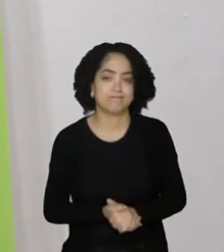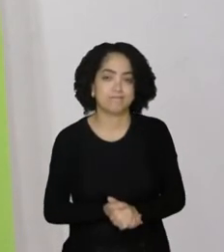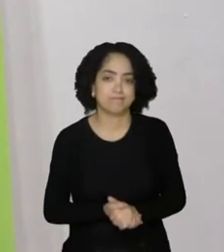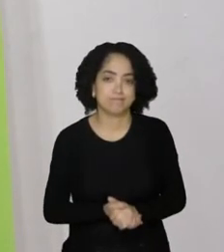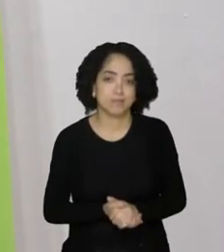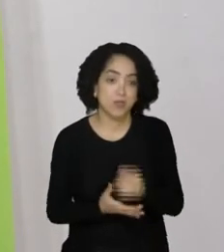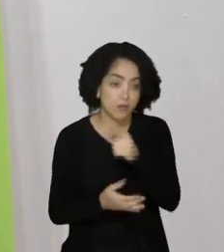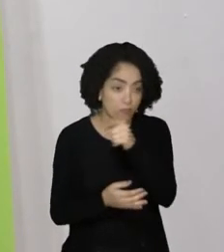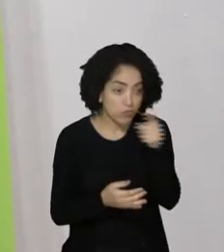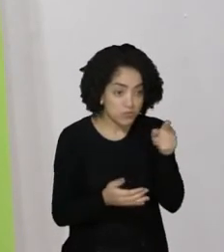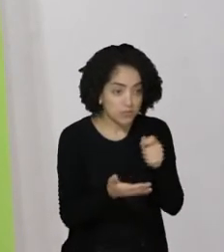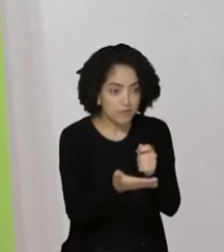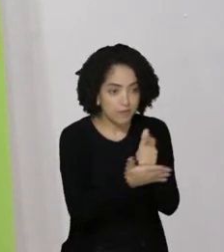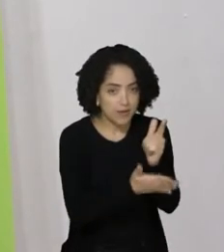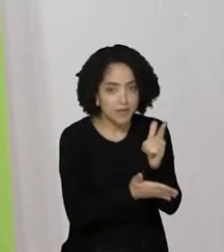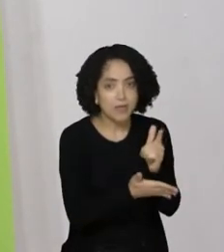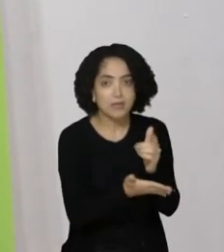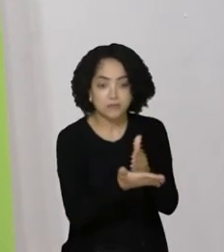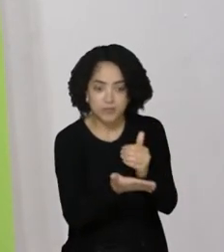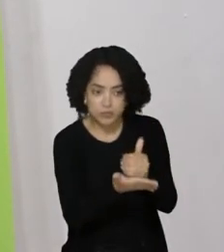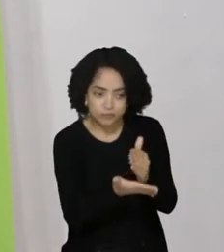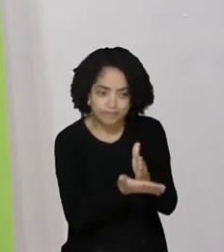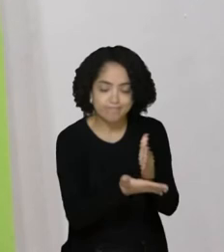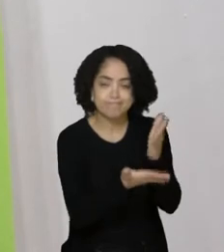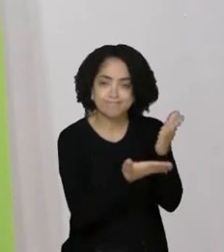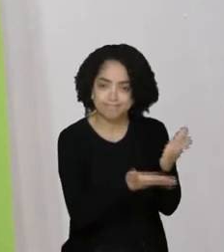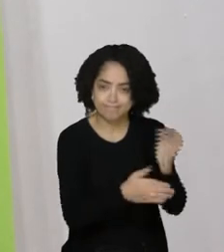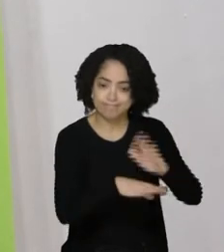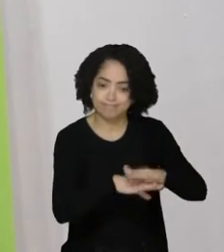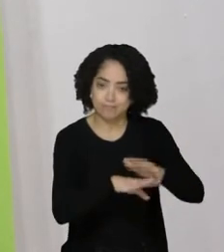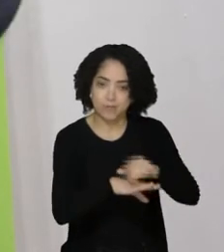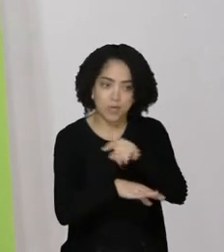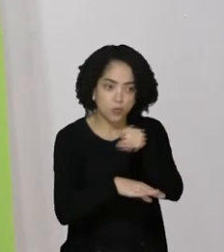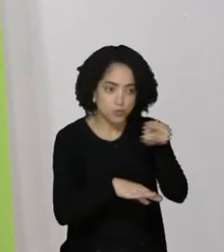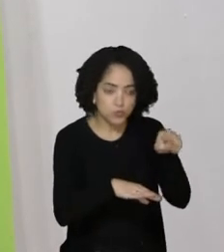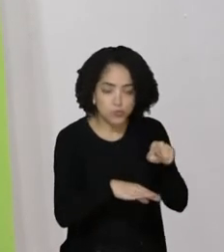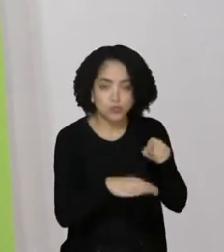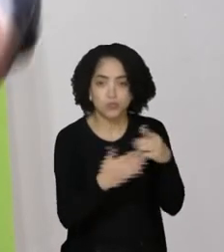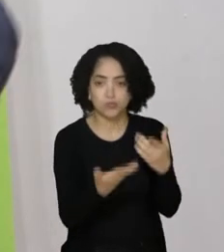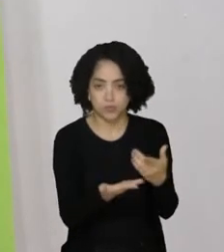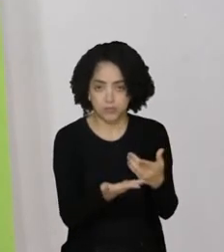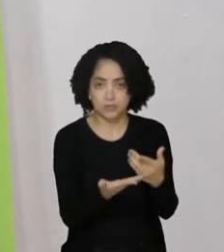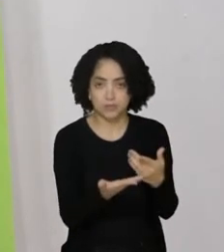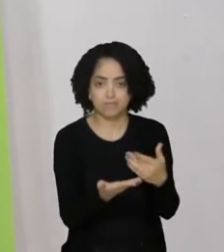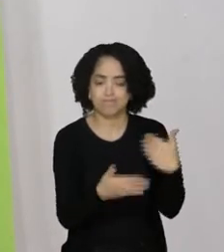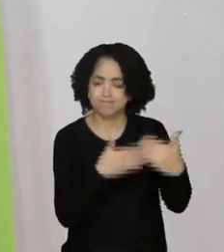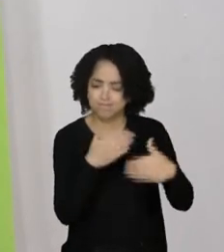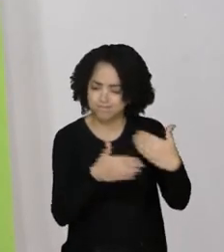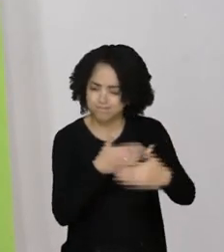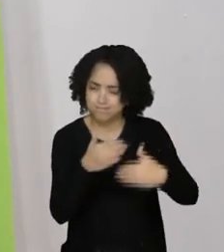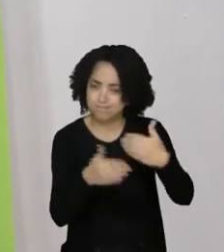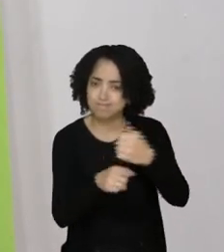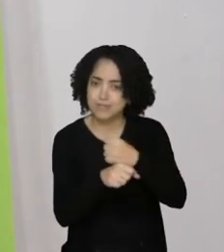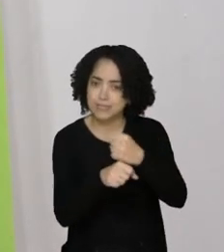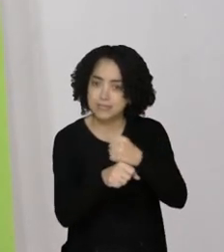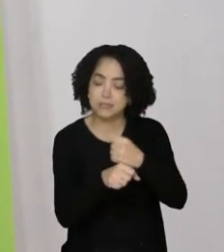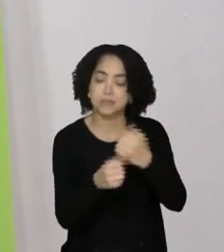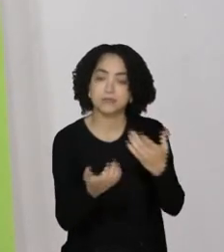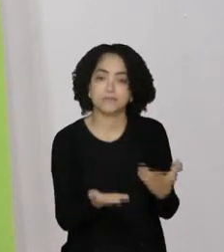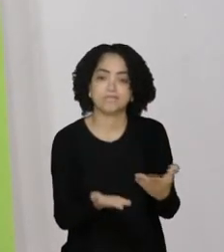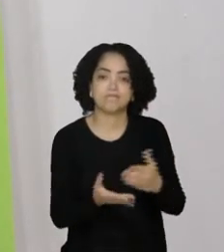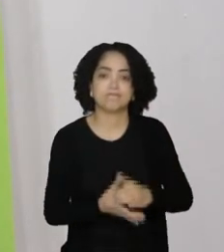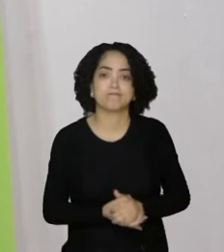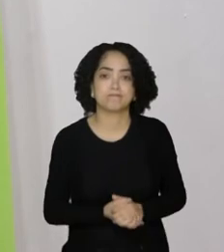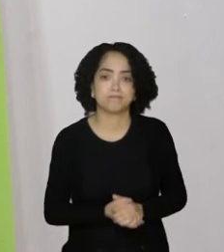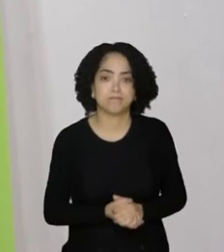você que vai dividir a incorporação dessas crianças 500 gratificações para o resto da vida dessas pessoas